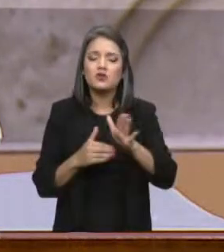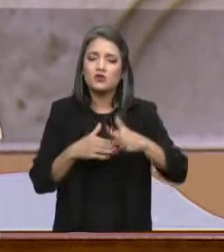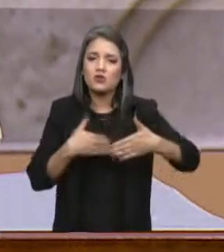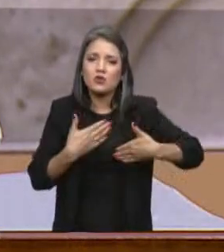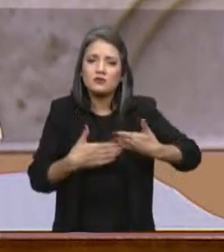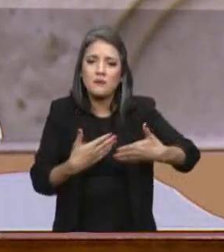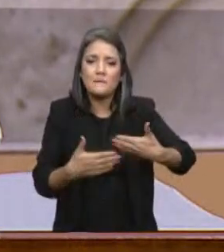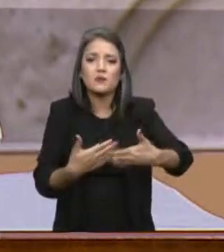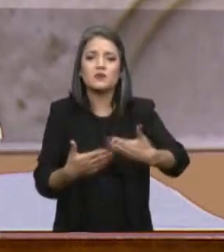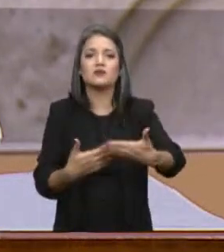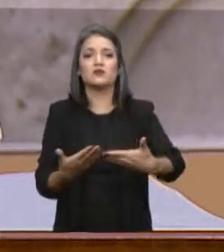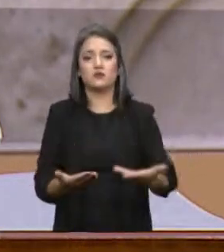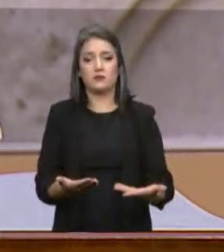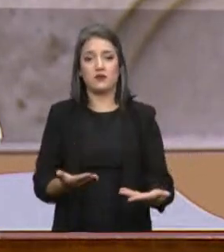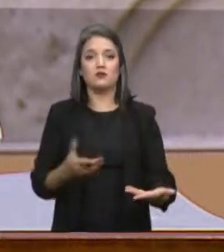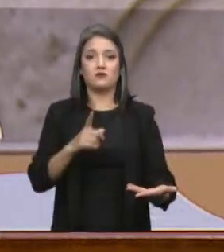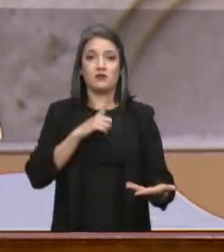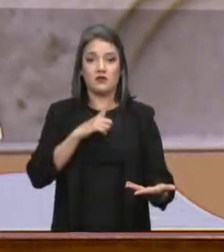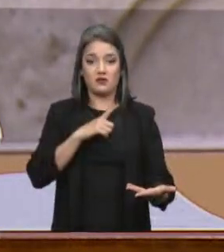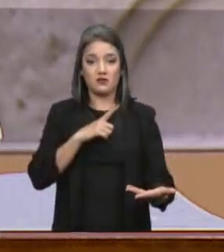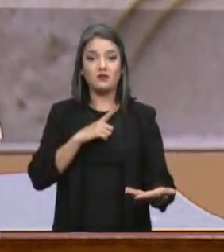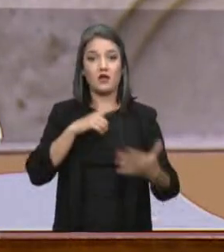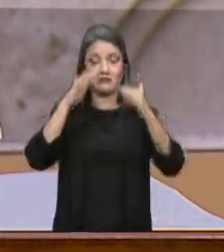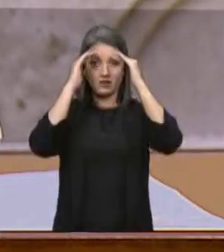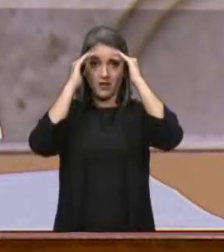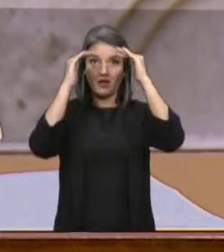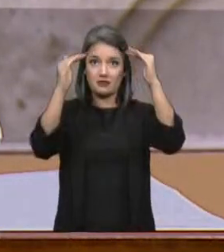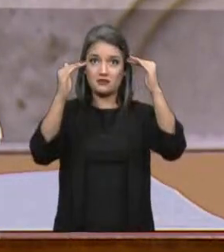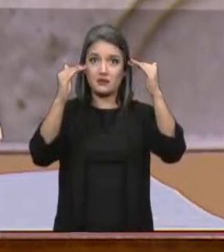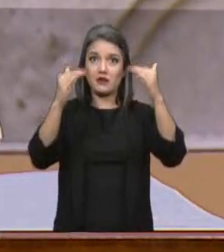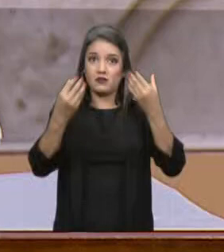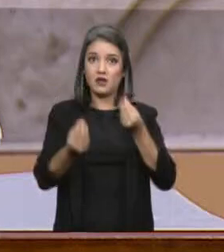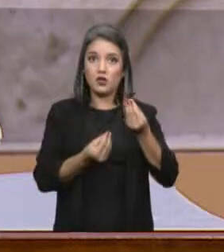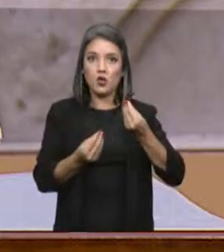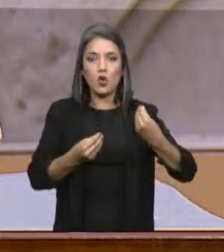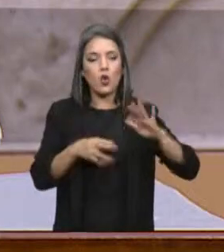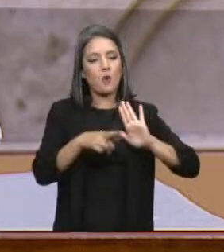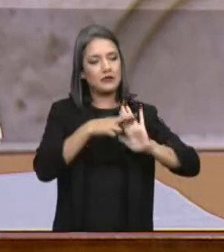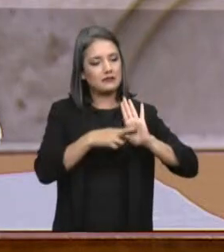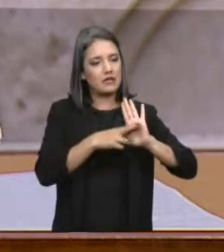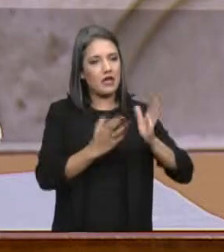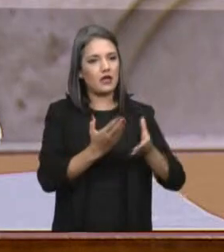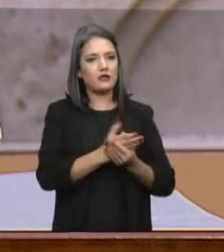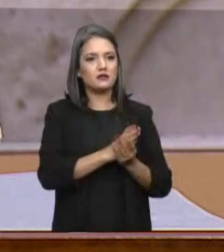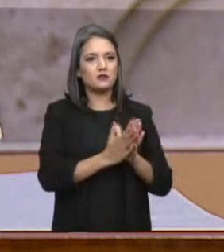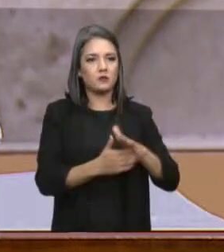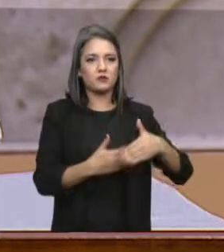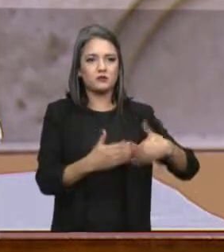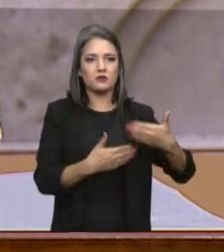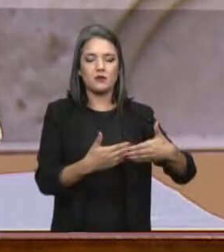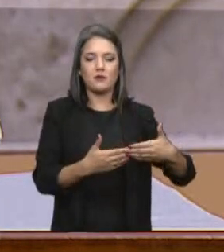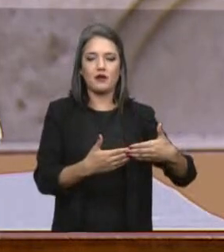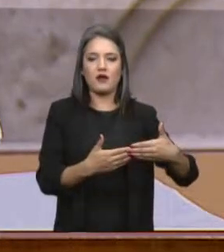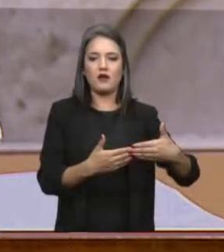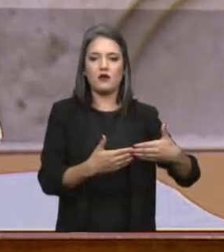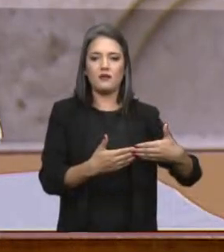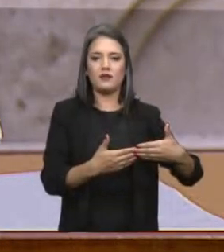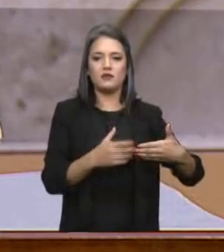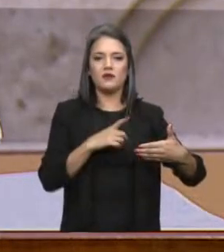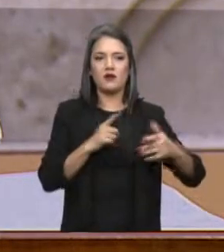procedimentos que se impõe em atenção ao devido processo legal e apenas